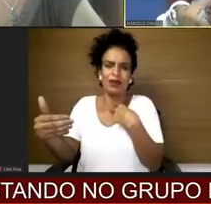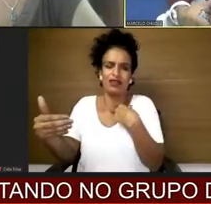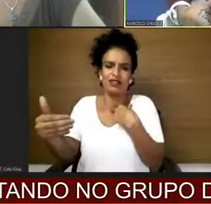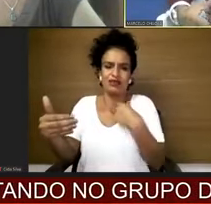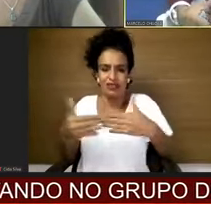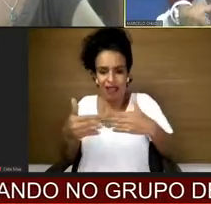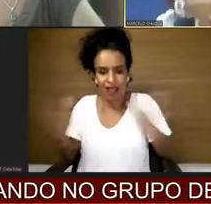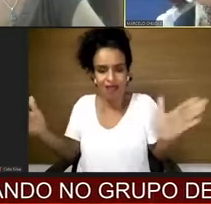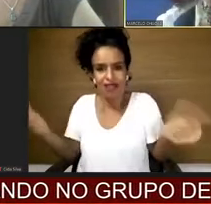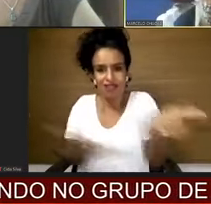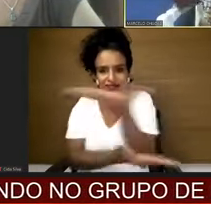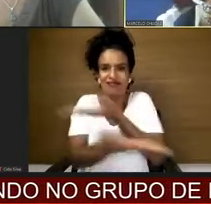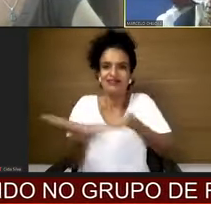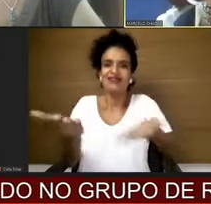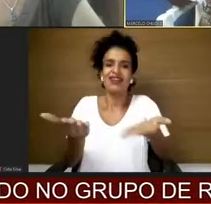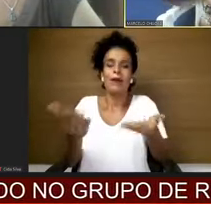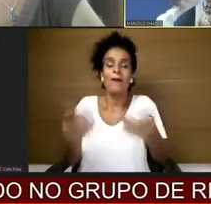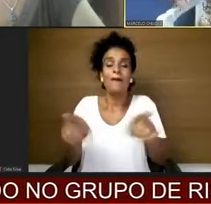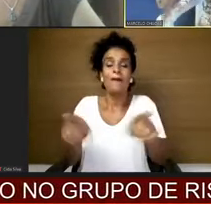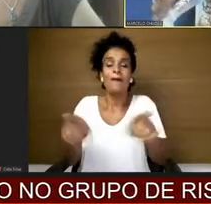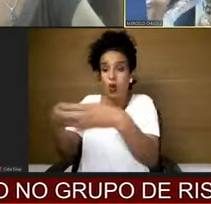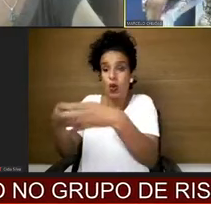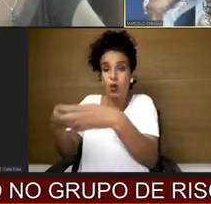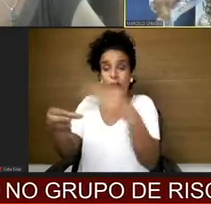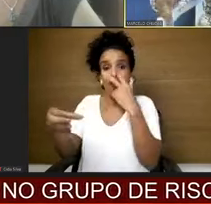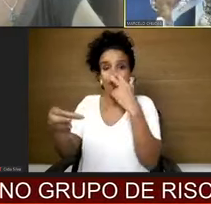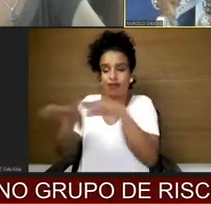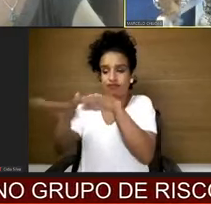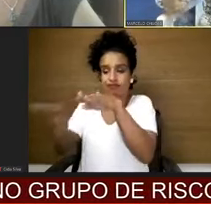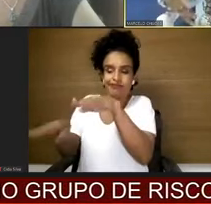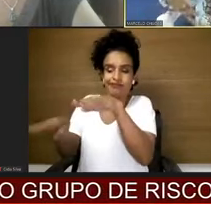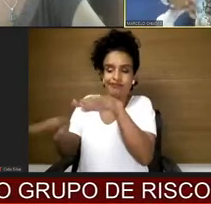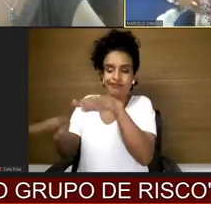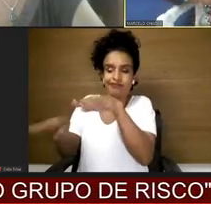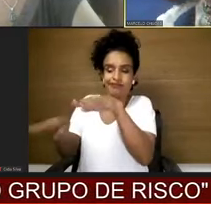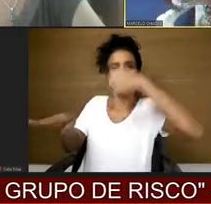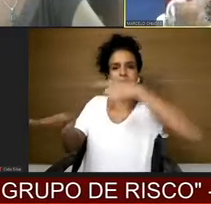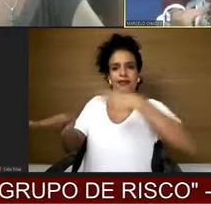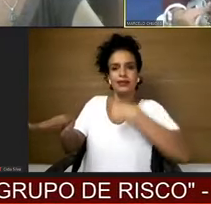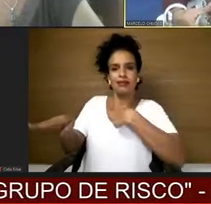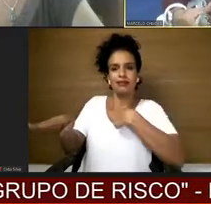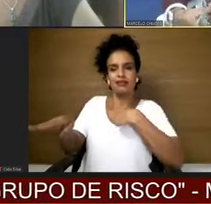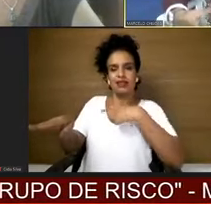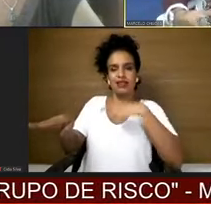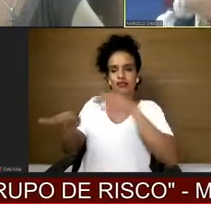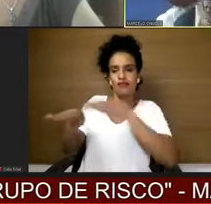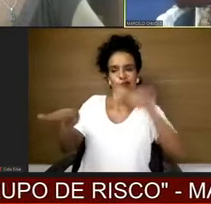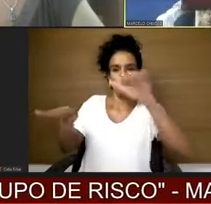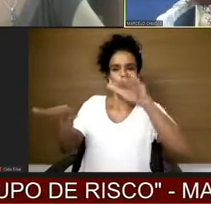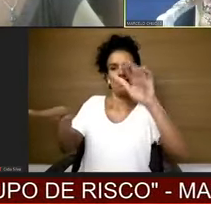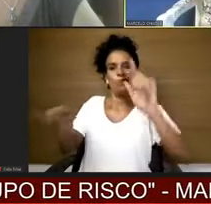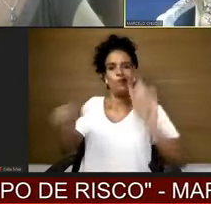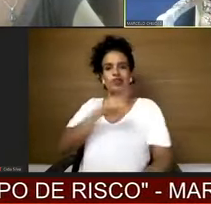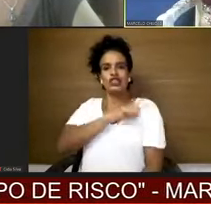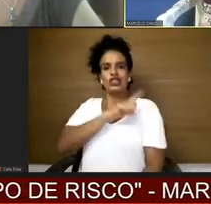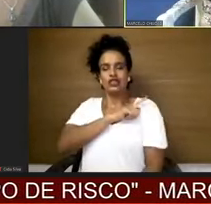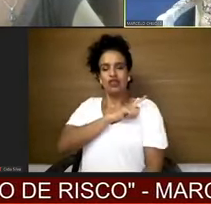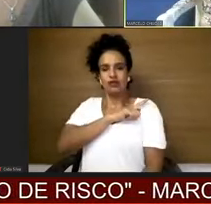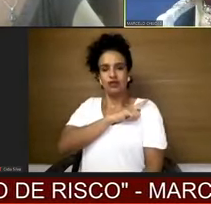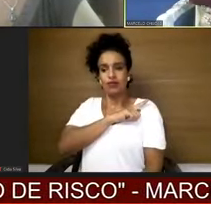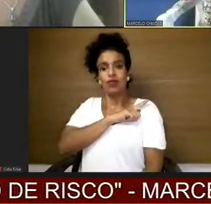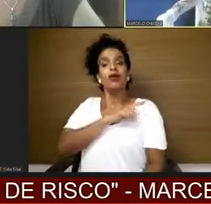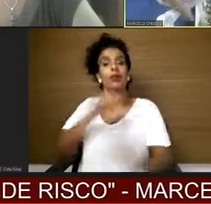forma subalterna, que ela é gerida, né? Ela podia ser combatida também pelos nossos